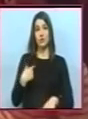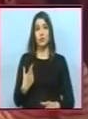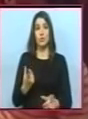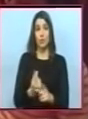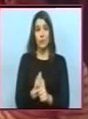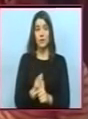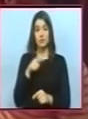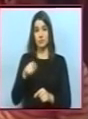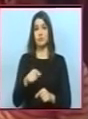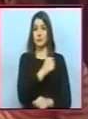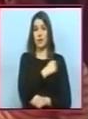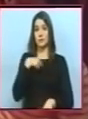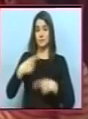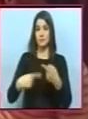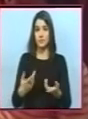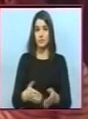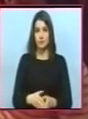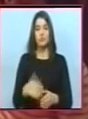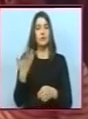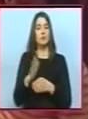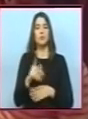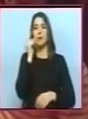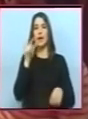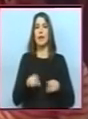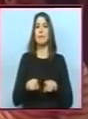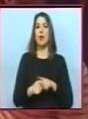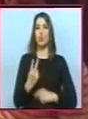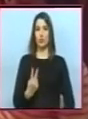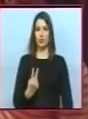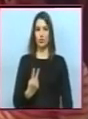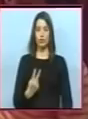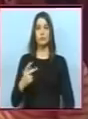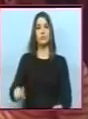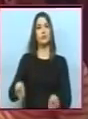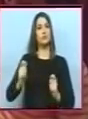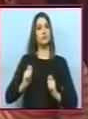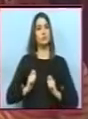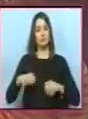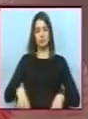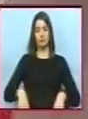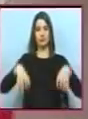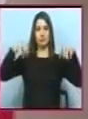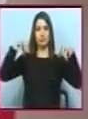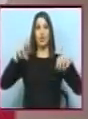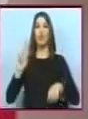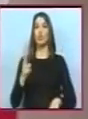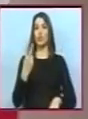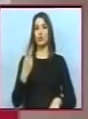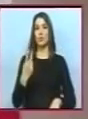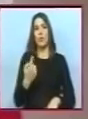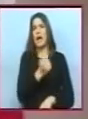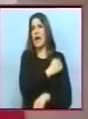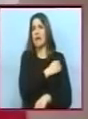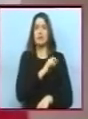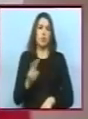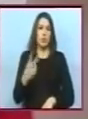daquele património. Por exemplo, imaginemos dois irmãos em que herdaram dois prédios, ou dois imóveis